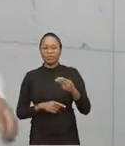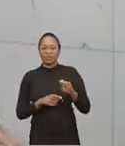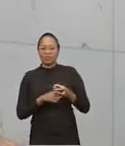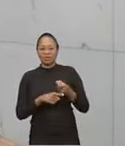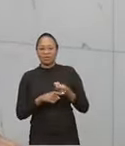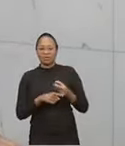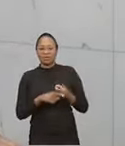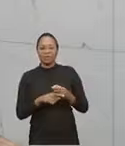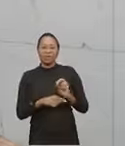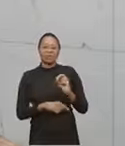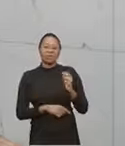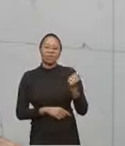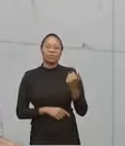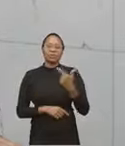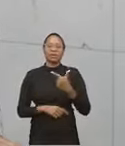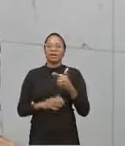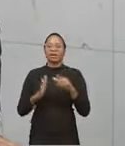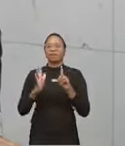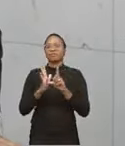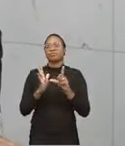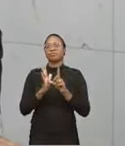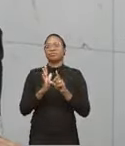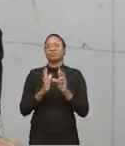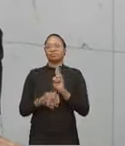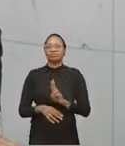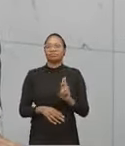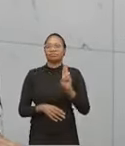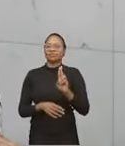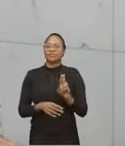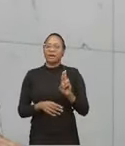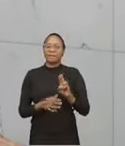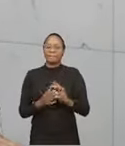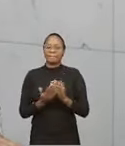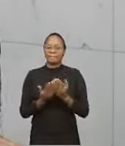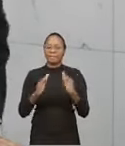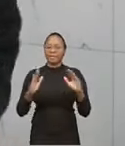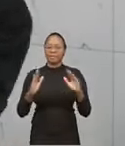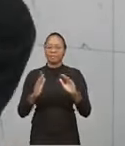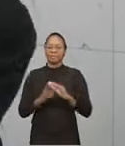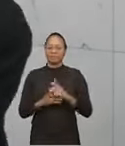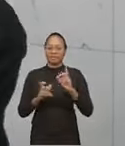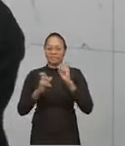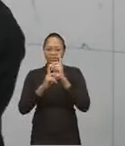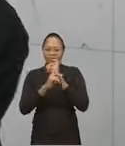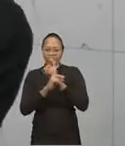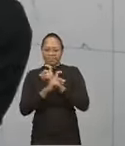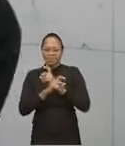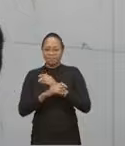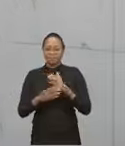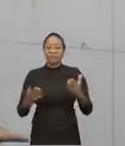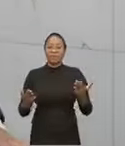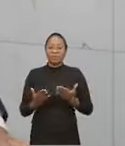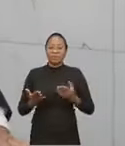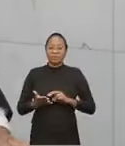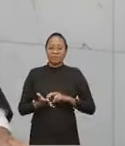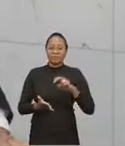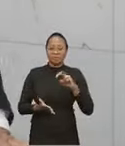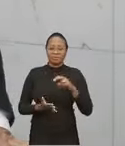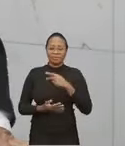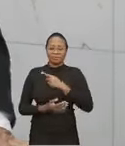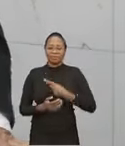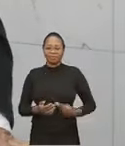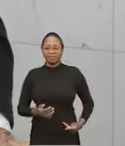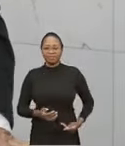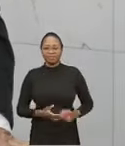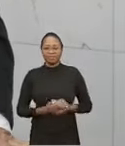que comércio funcionando. Está difícil a vida do povo, está difícil cada vez mais. Hoje pela manhã, senhor presidente,